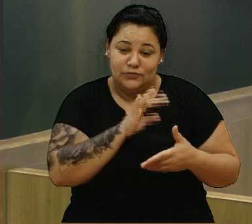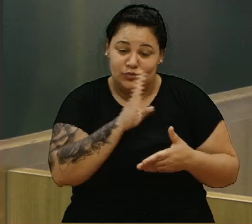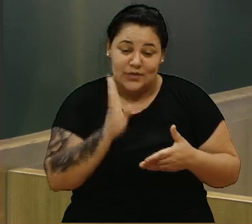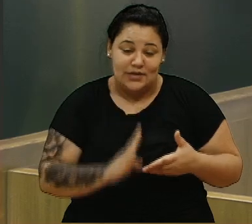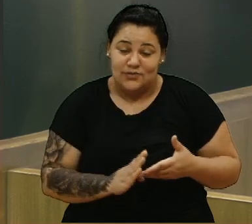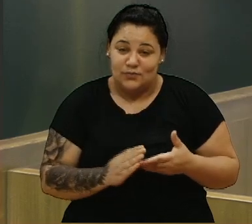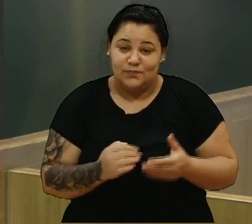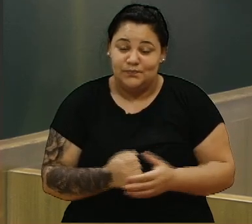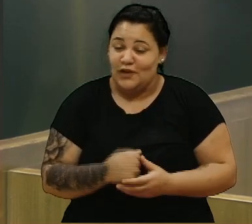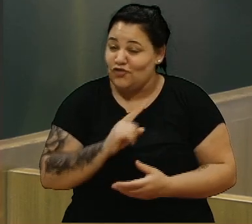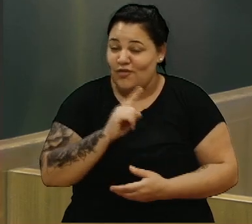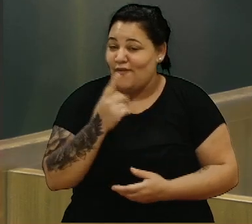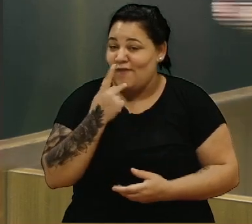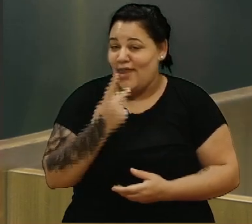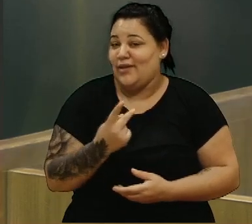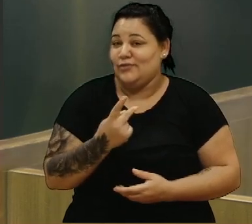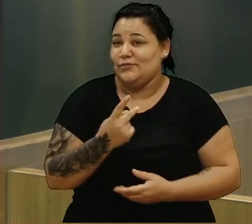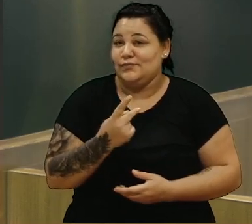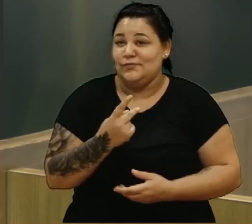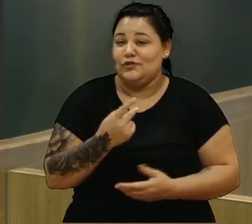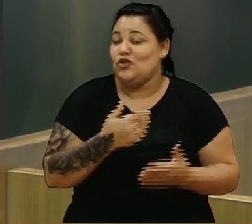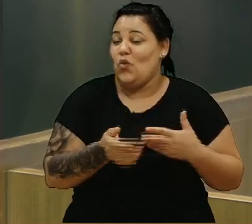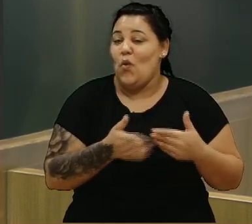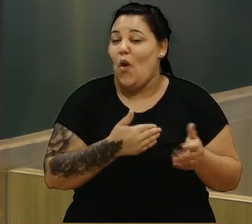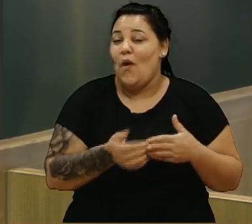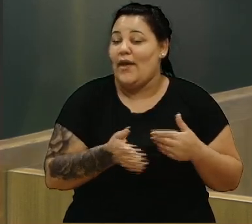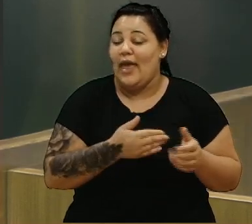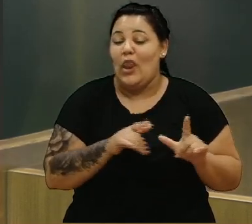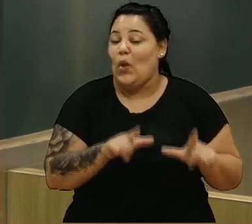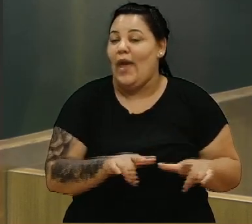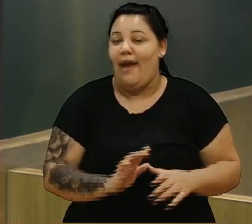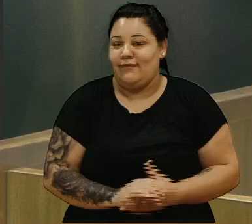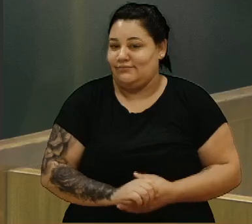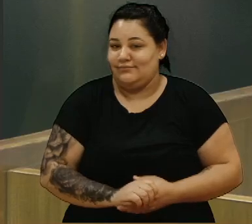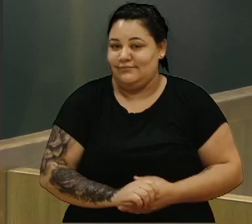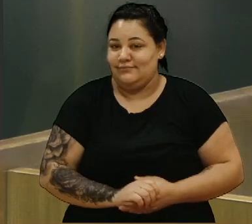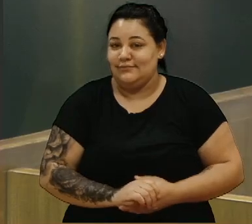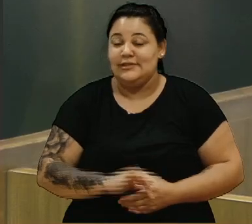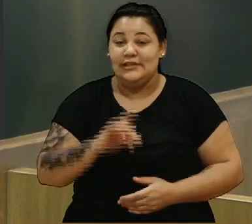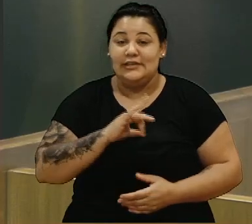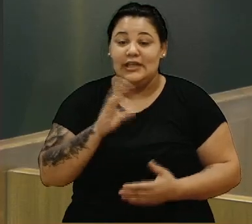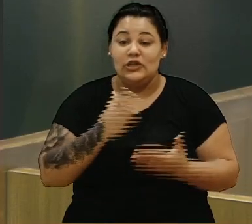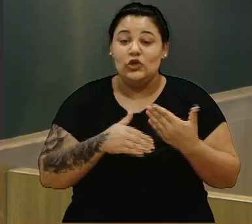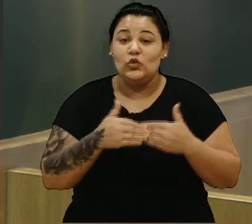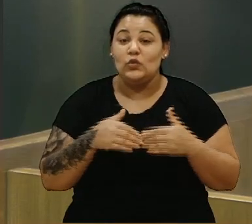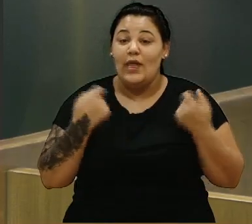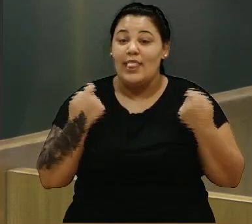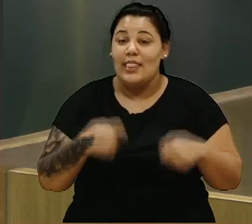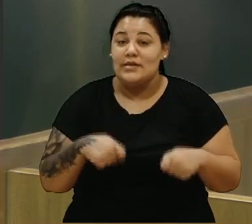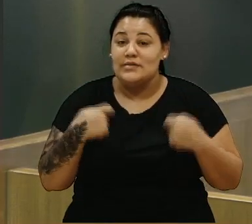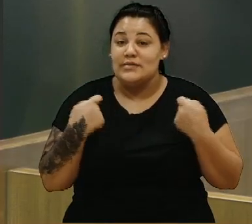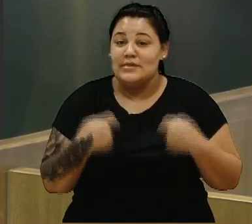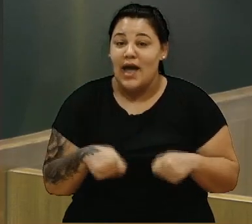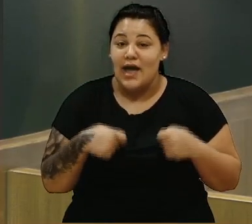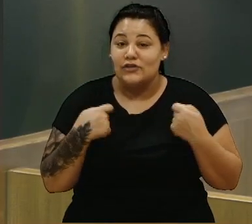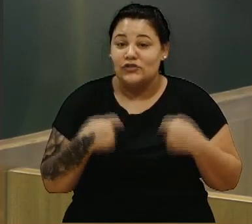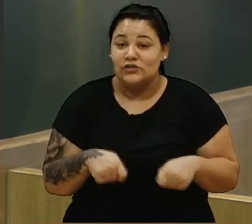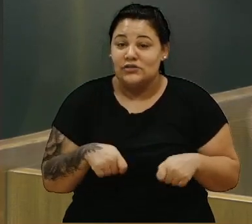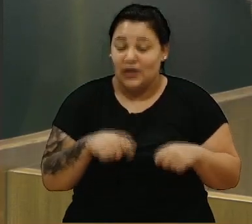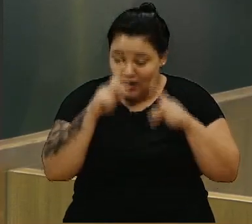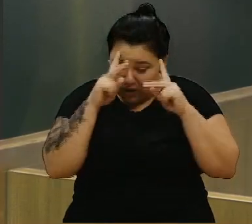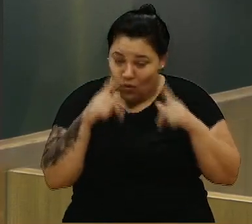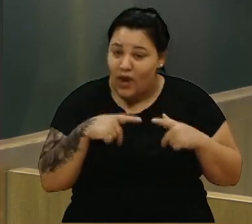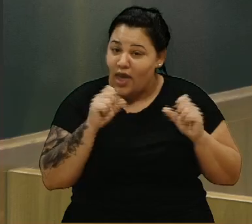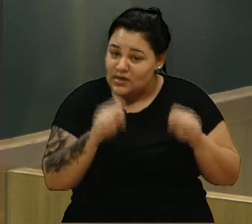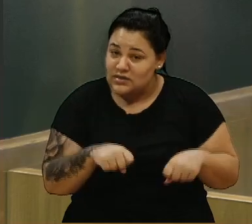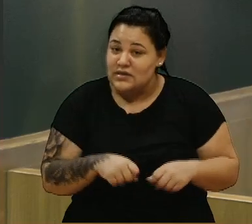Edson. Não estamos falando de qualquer lugar. E tem todas essas necessidades que a gente reconhece que tem.